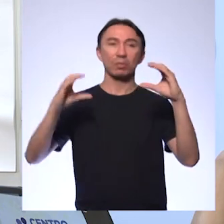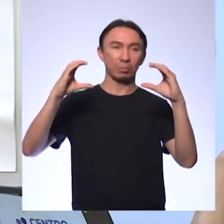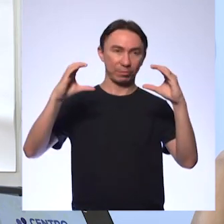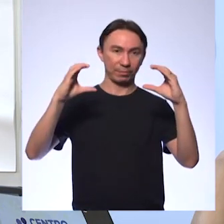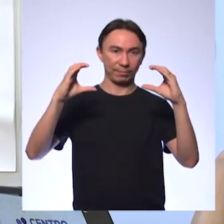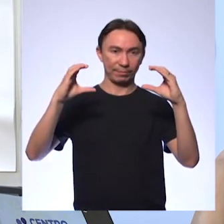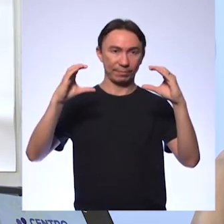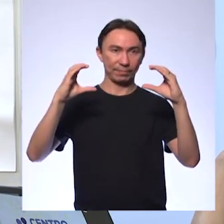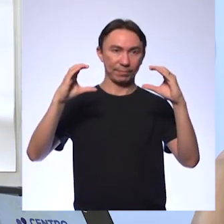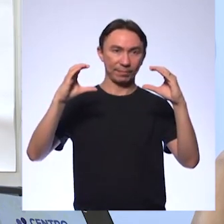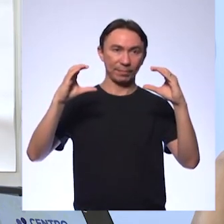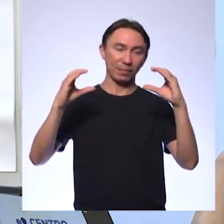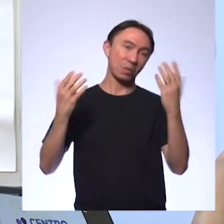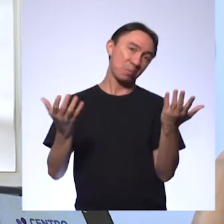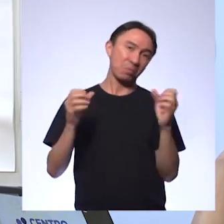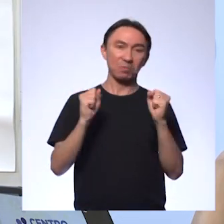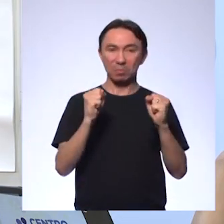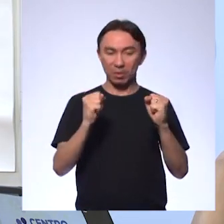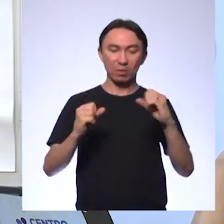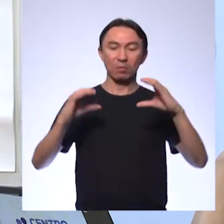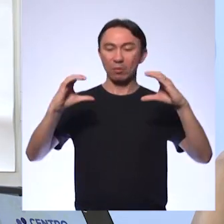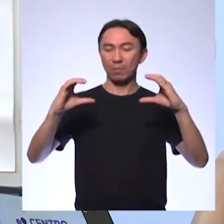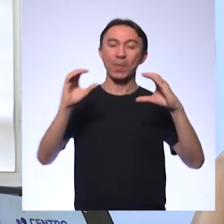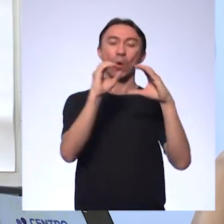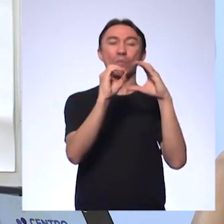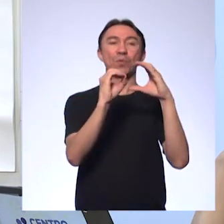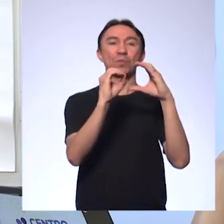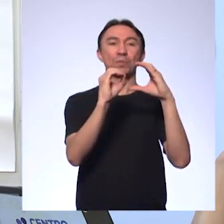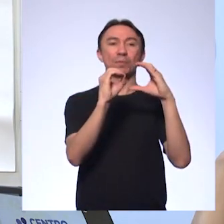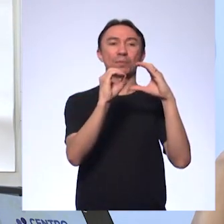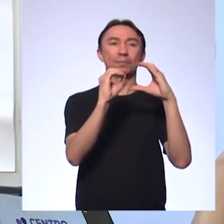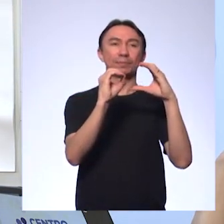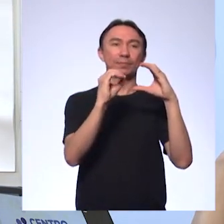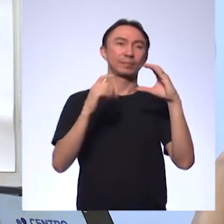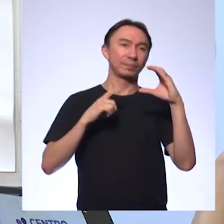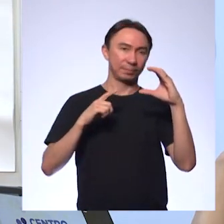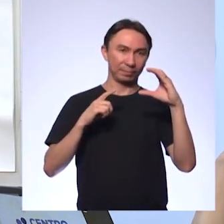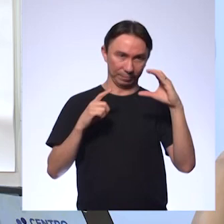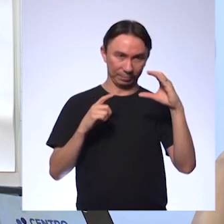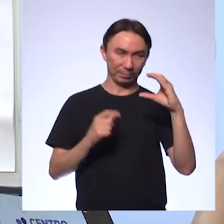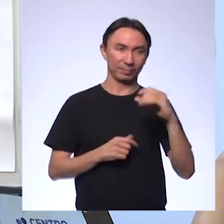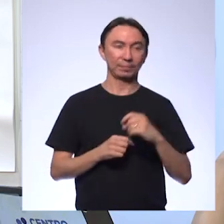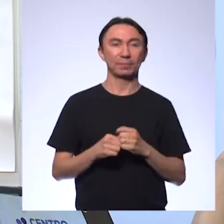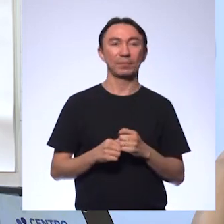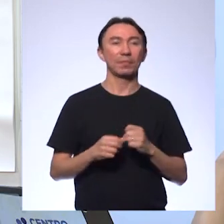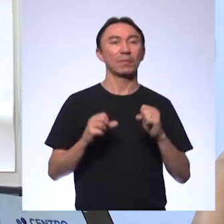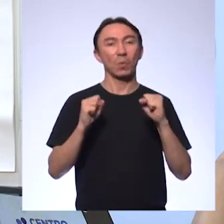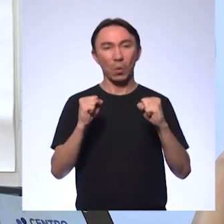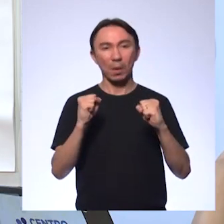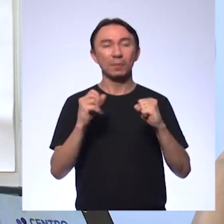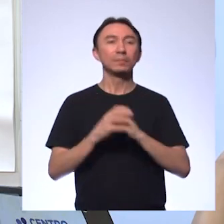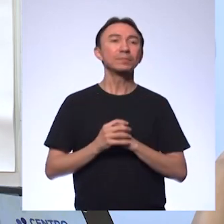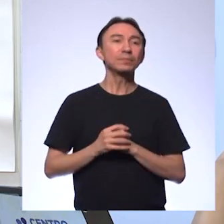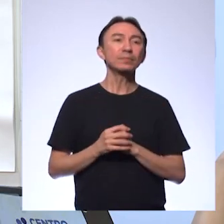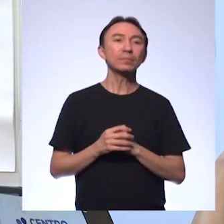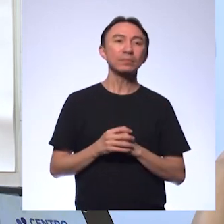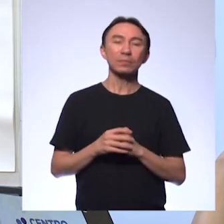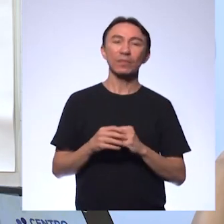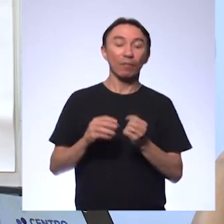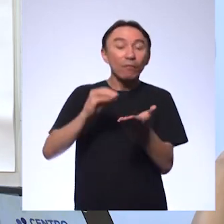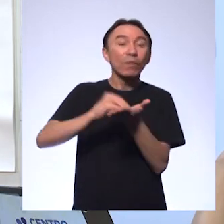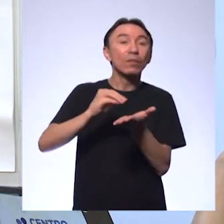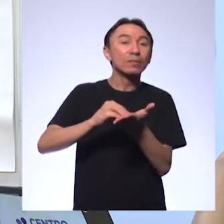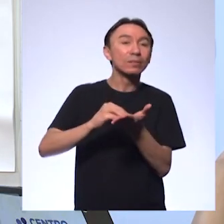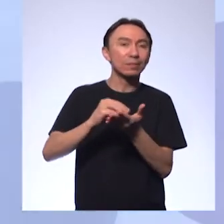aqui. E o oxigênio aqui no meio. Aqui está a cadeia. Tudo bem? Falta 6